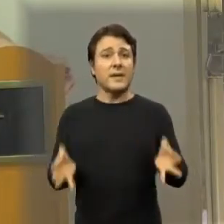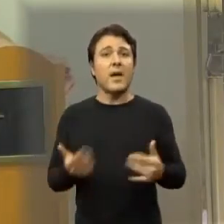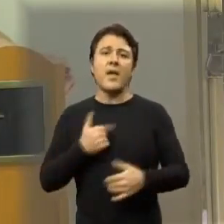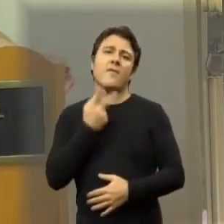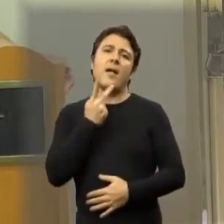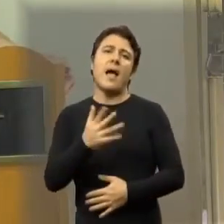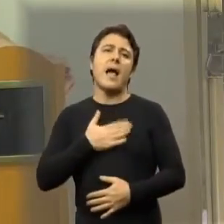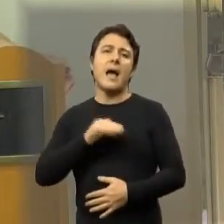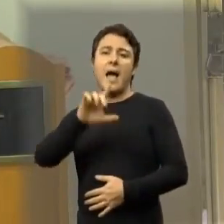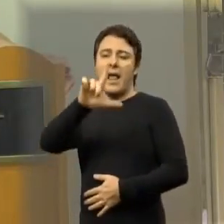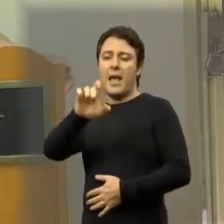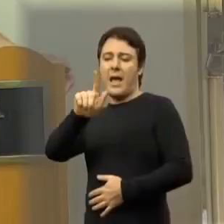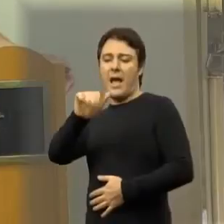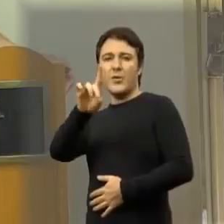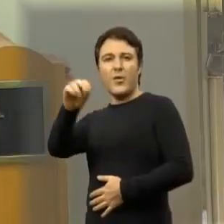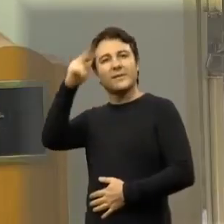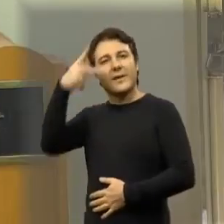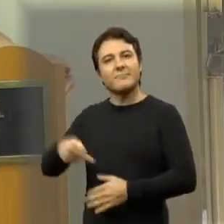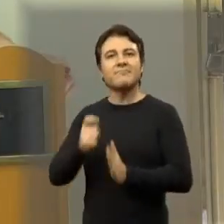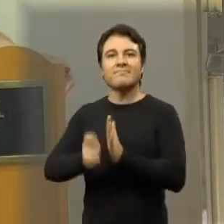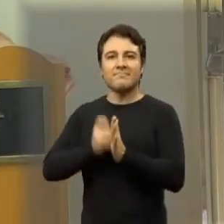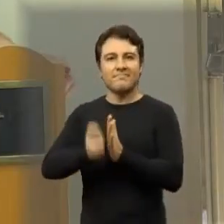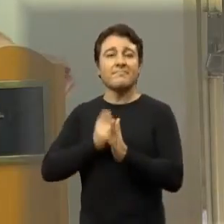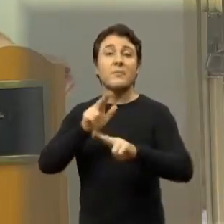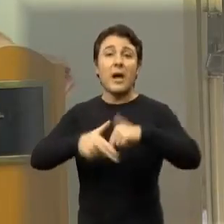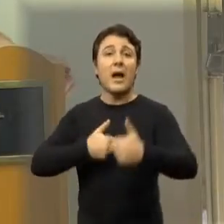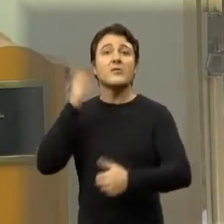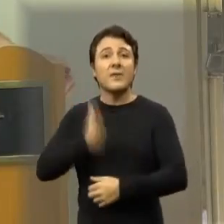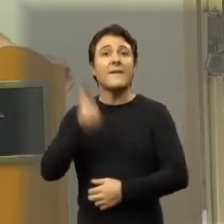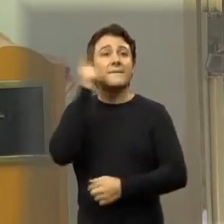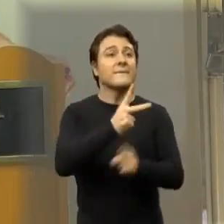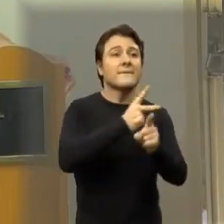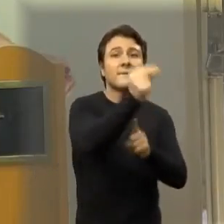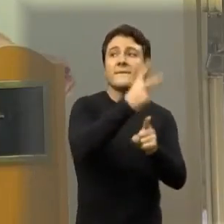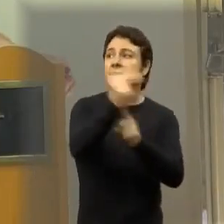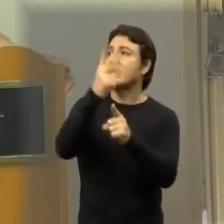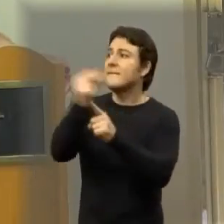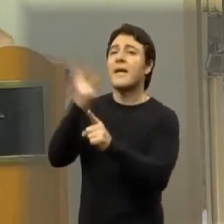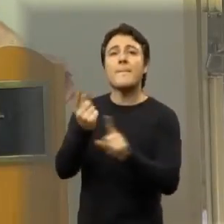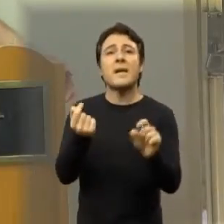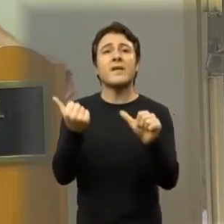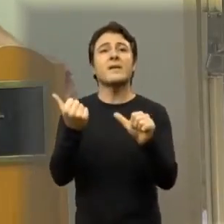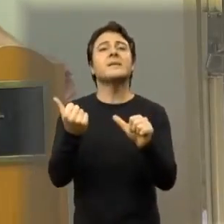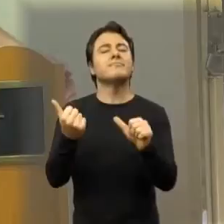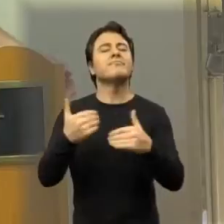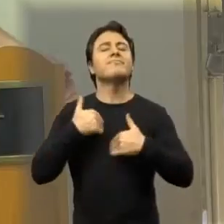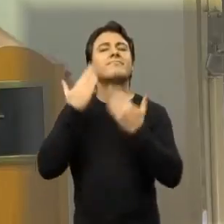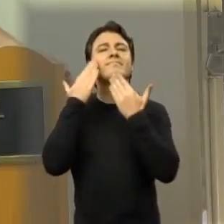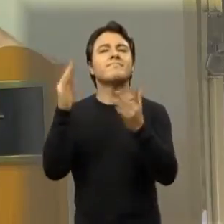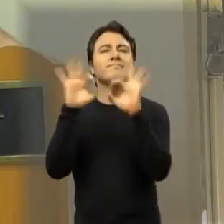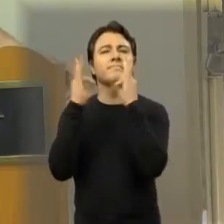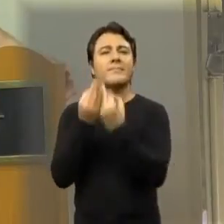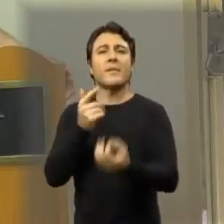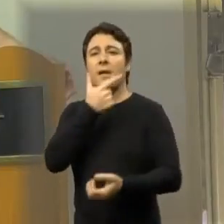deixo um legado a esta cidade, pelas inúmeras conquistas e benefícios trazidos. Agradeço à minha